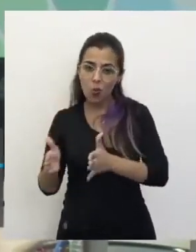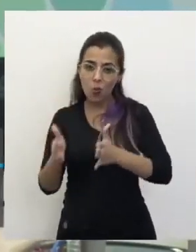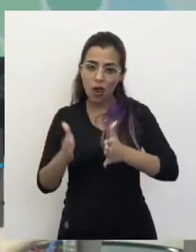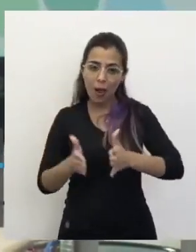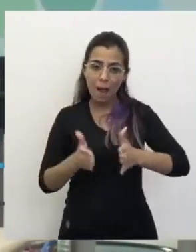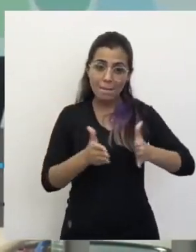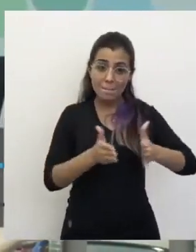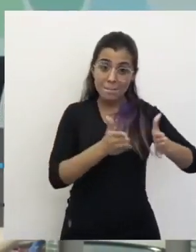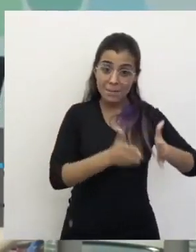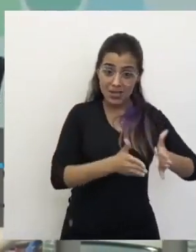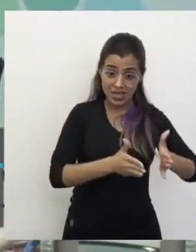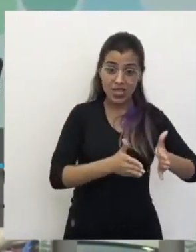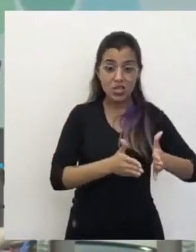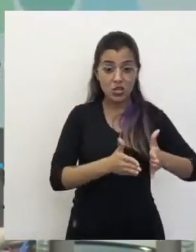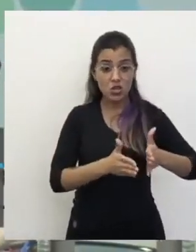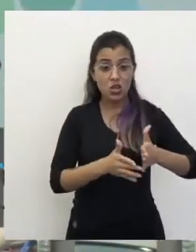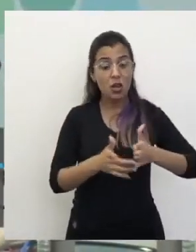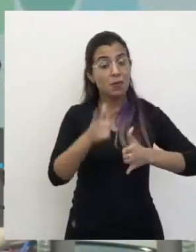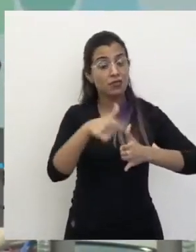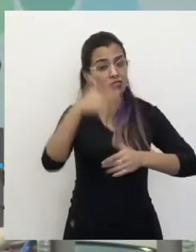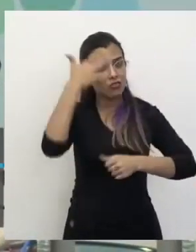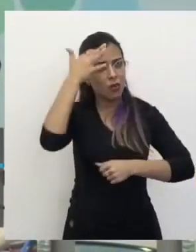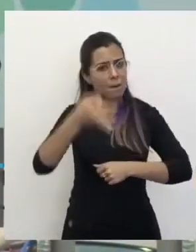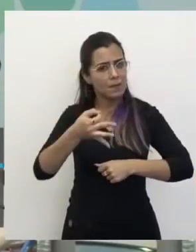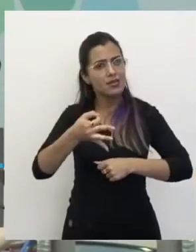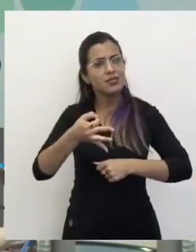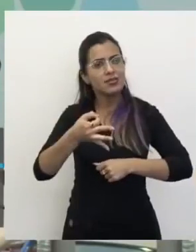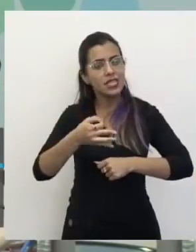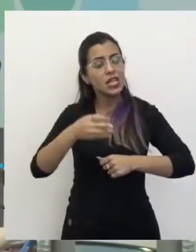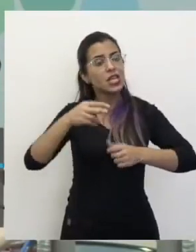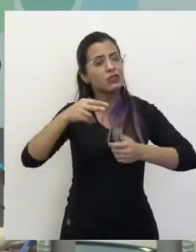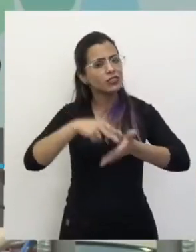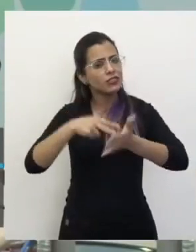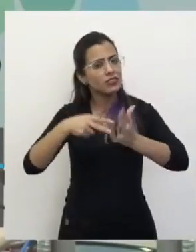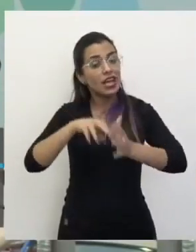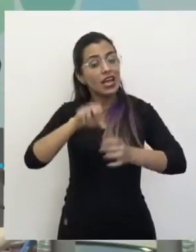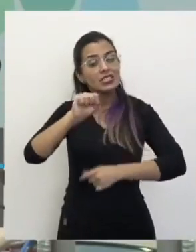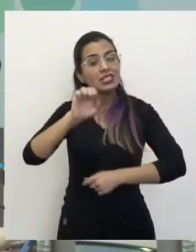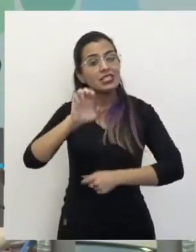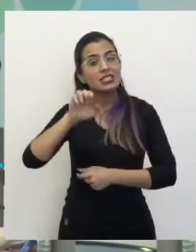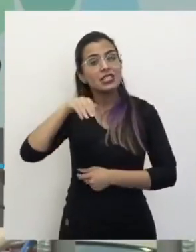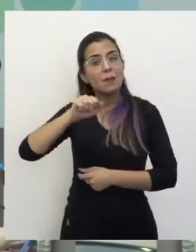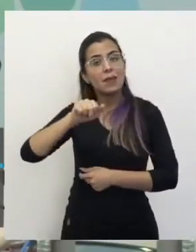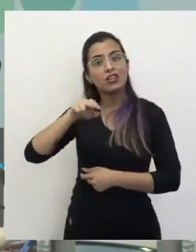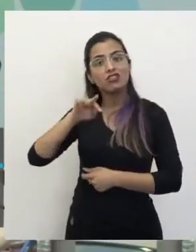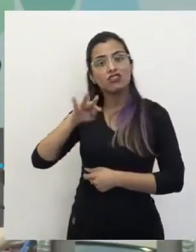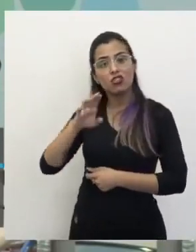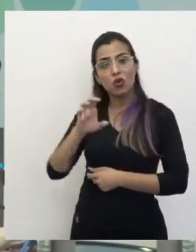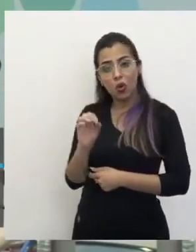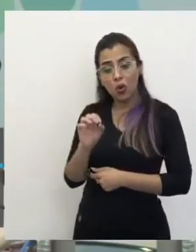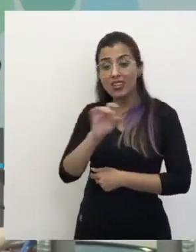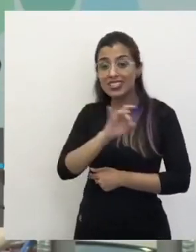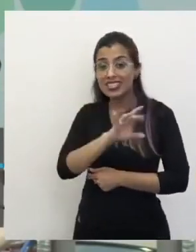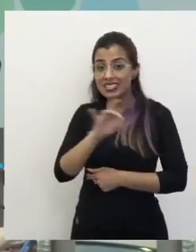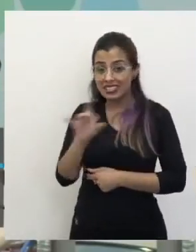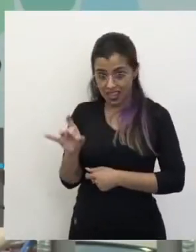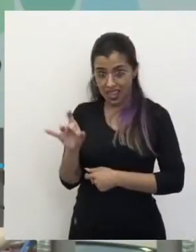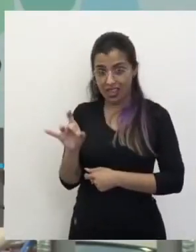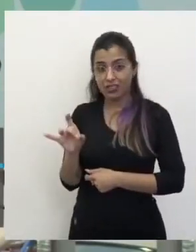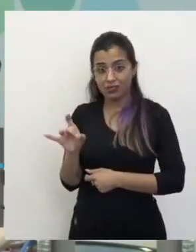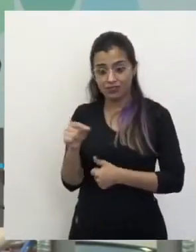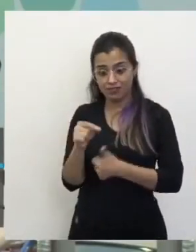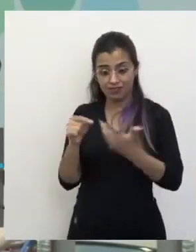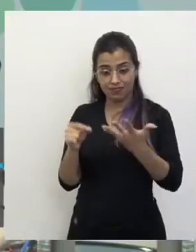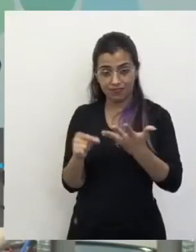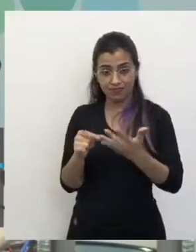gente chegar nas subordinadas e vocês entenderem bem o valor semântico de cada articulador, para a gente chegar lá nas conjunções subordinativas,